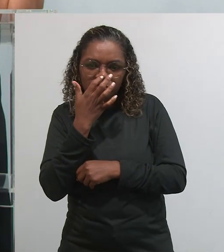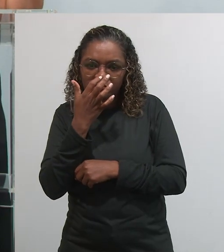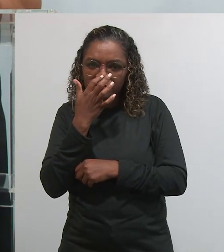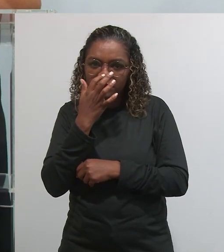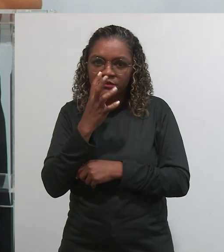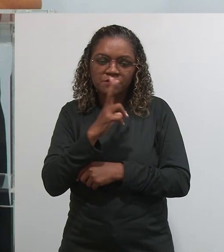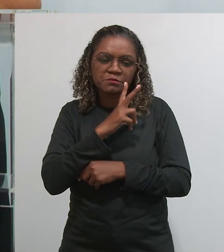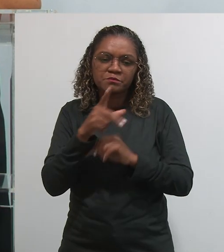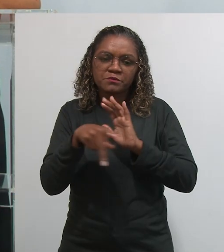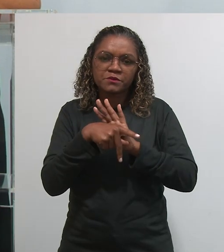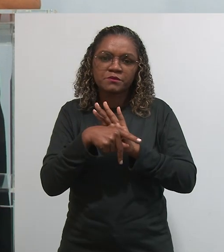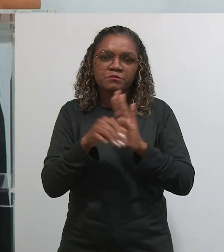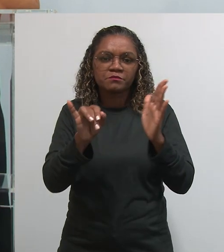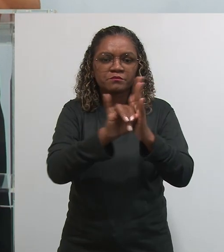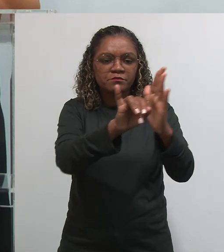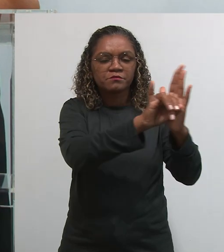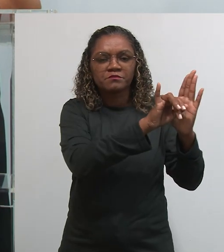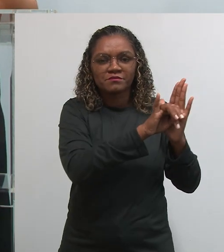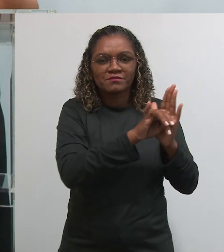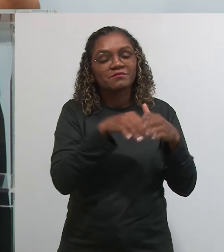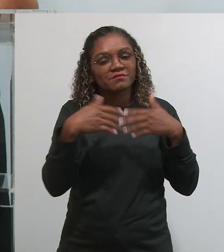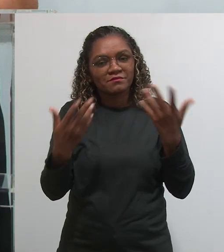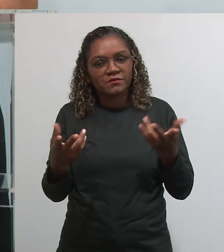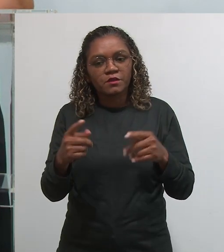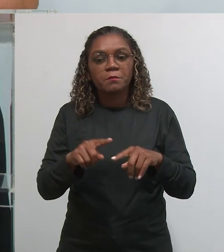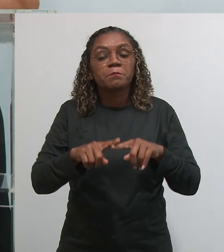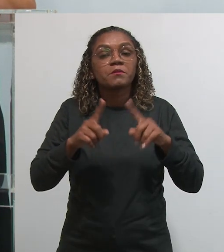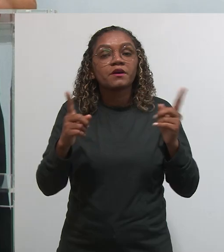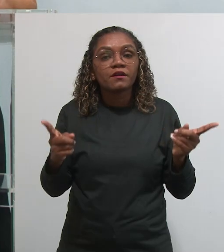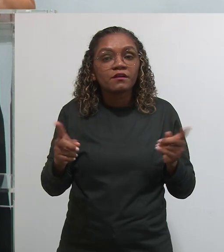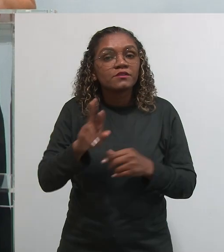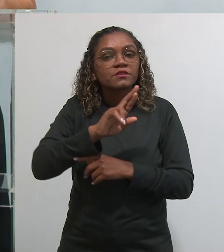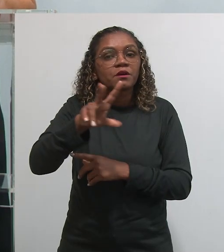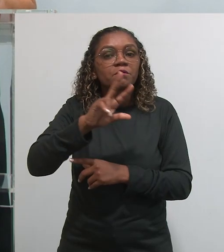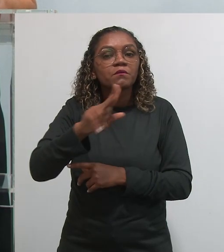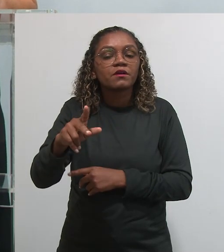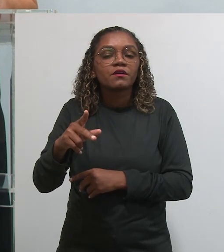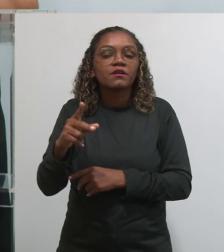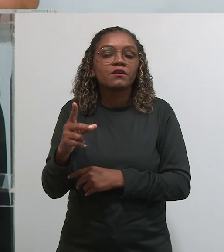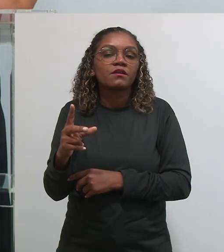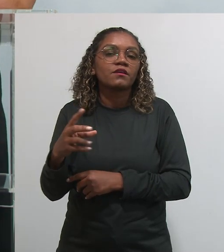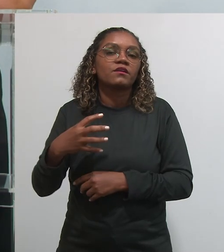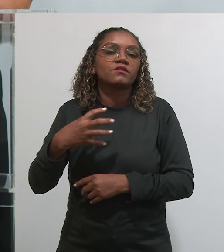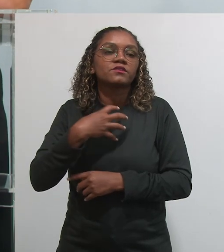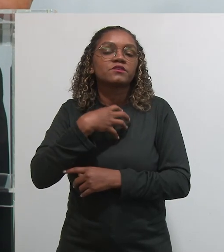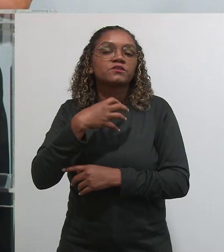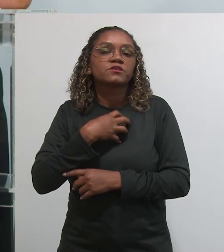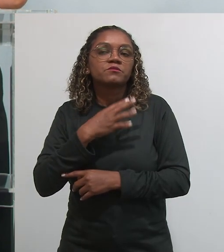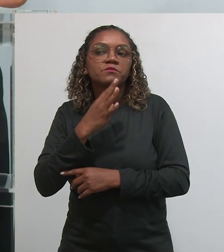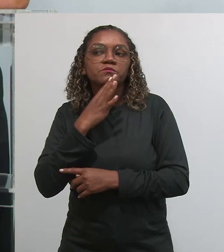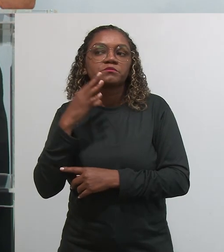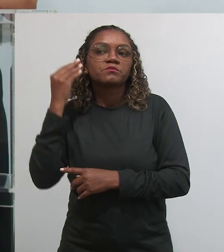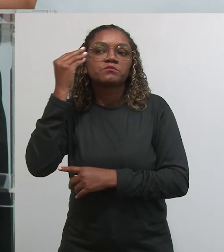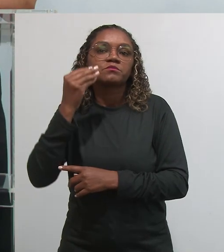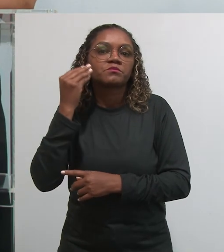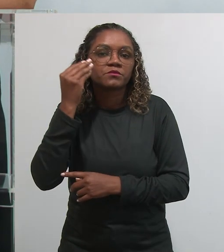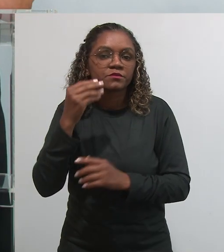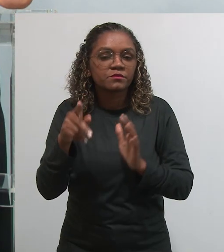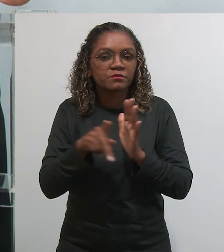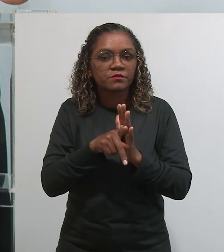ótica particular. Mas isso, gente, não é o seu senso crítico. Isso é o seu senso